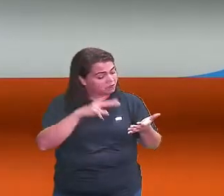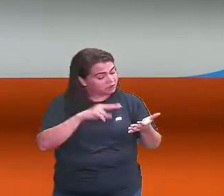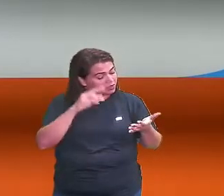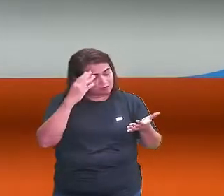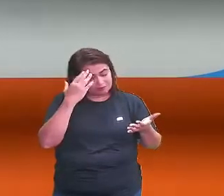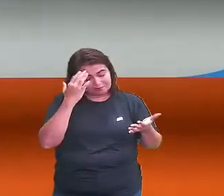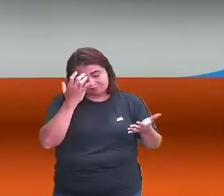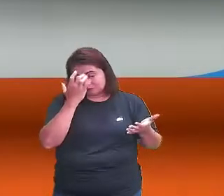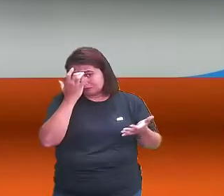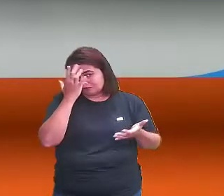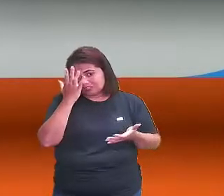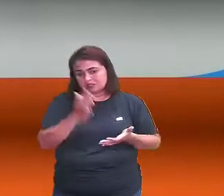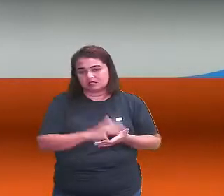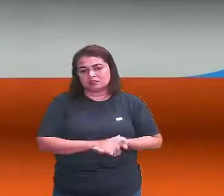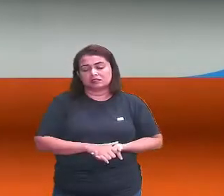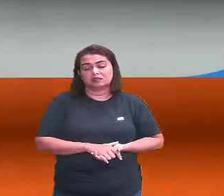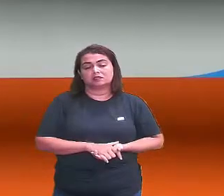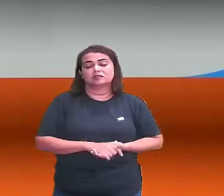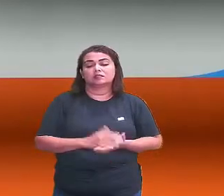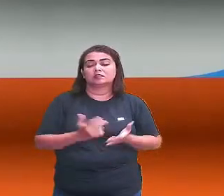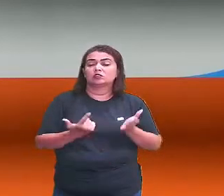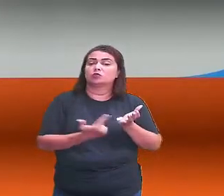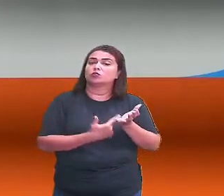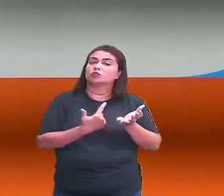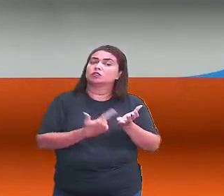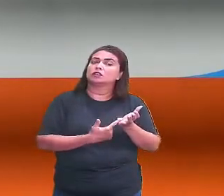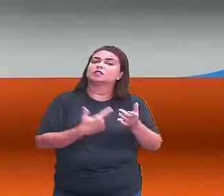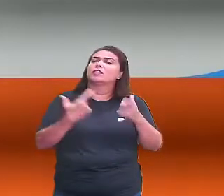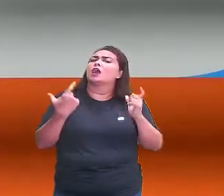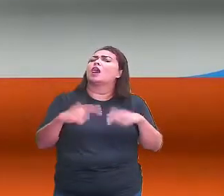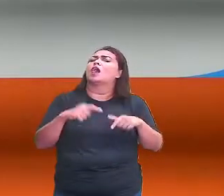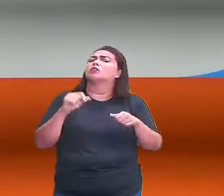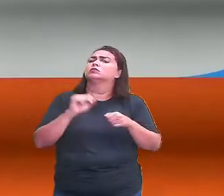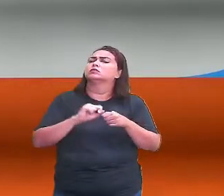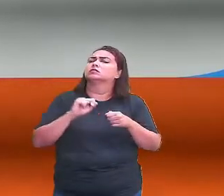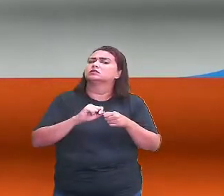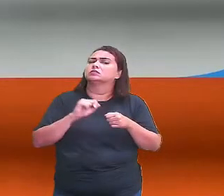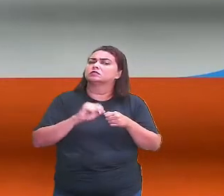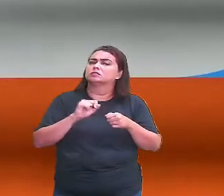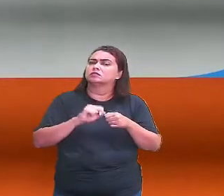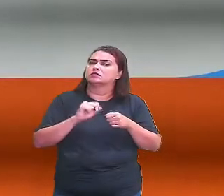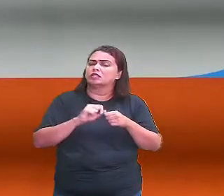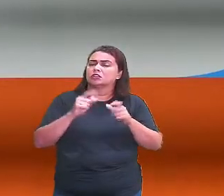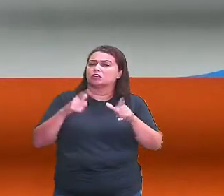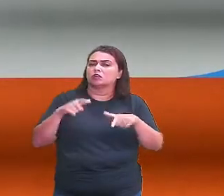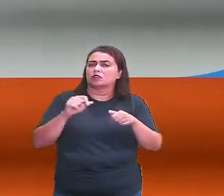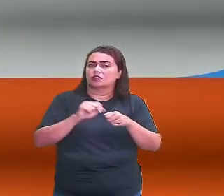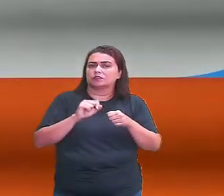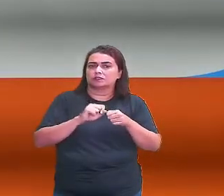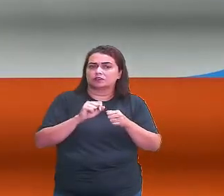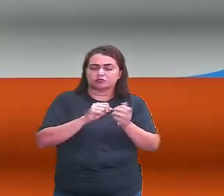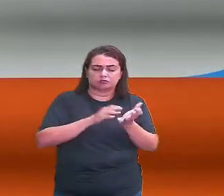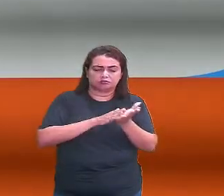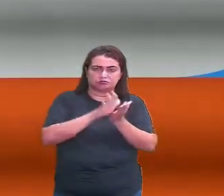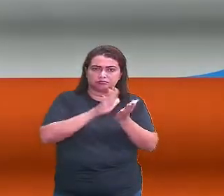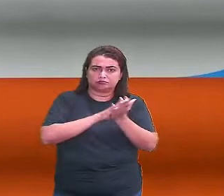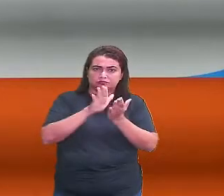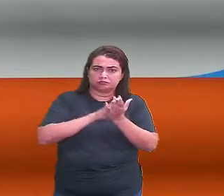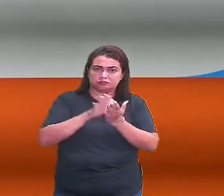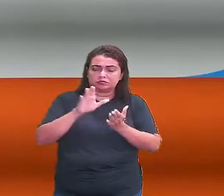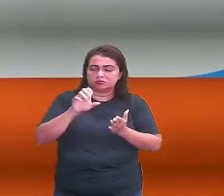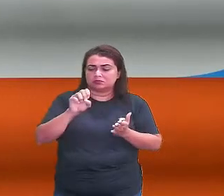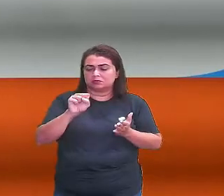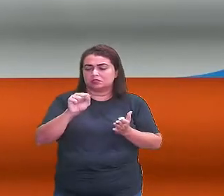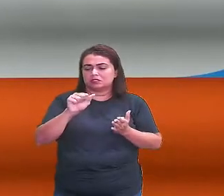facilidade. Esse livrinho aqui, ele foi feito pela editora Salamandra. Foi